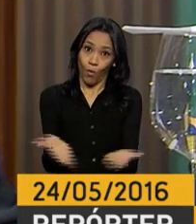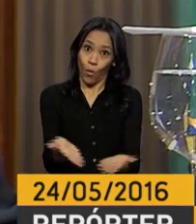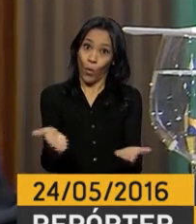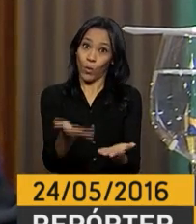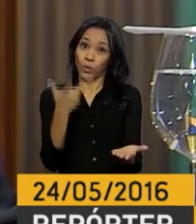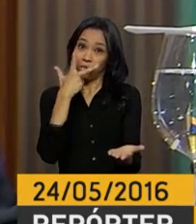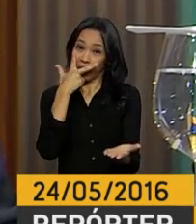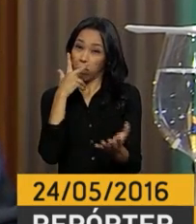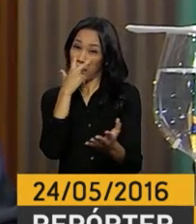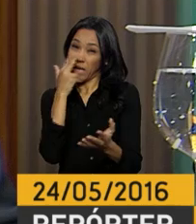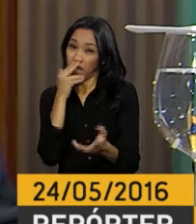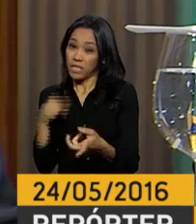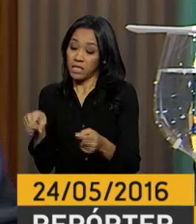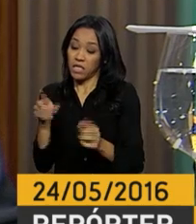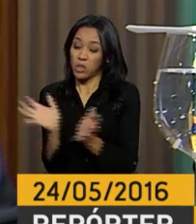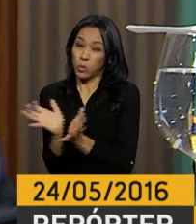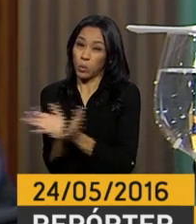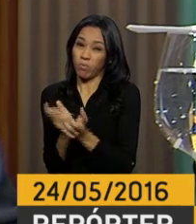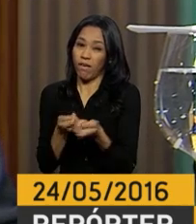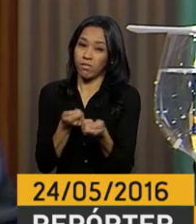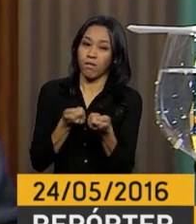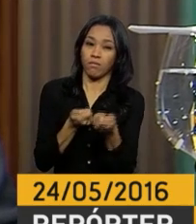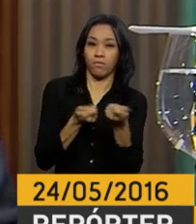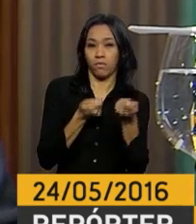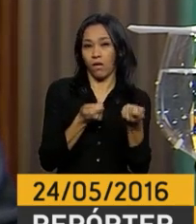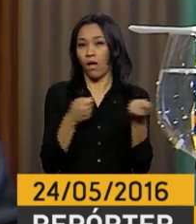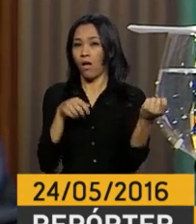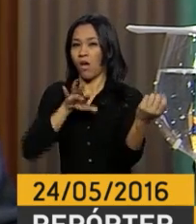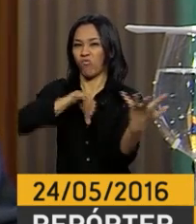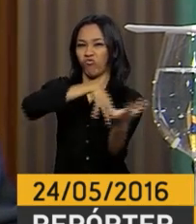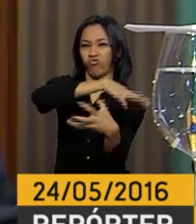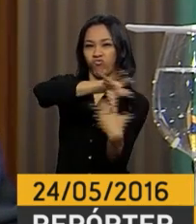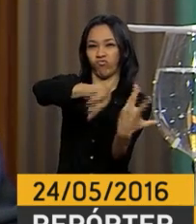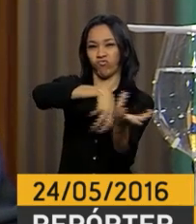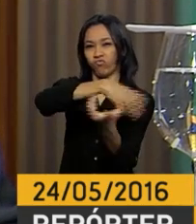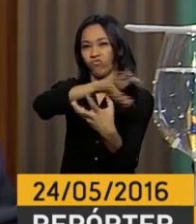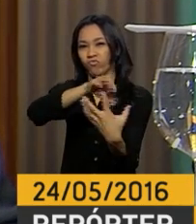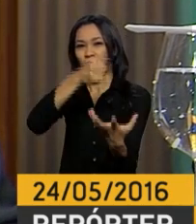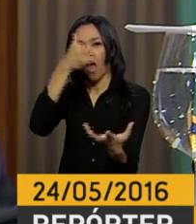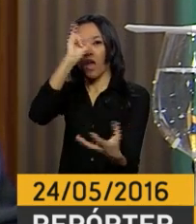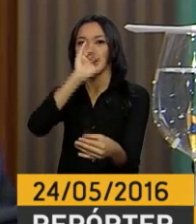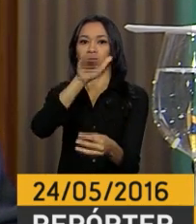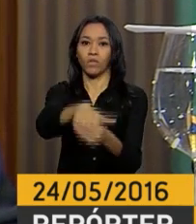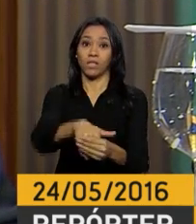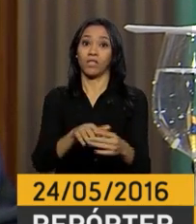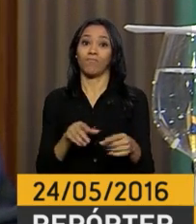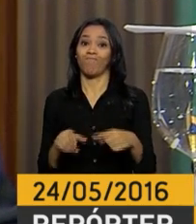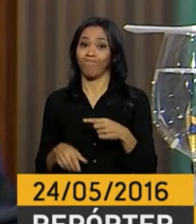tentar tumultuar os trabalhos para impedir a votação.